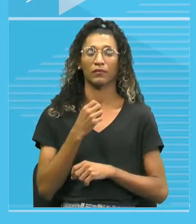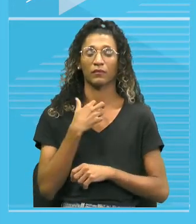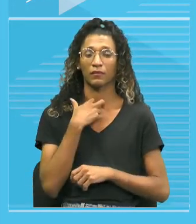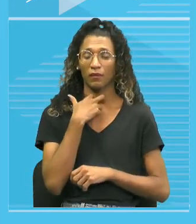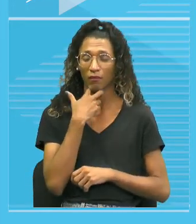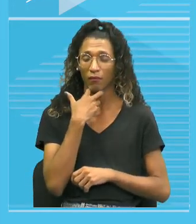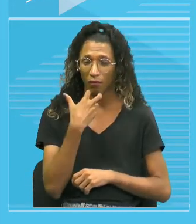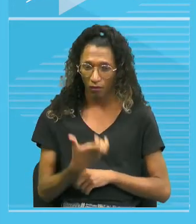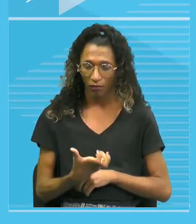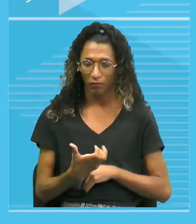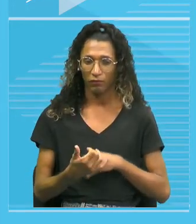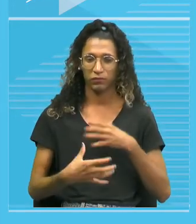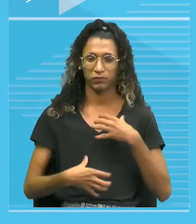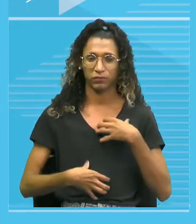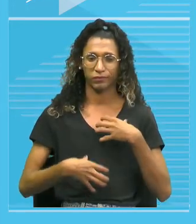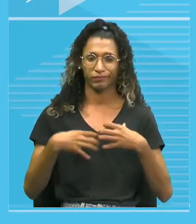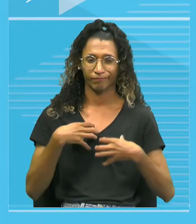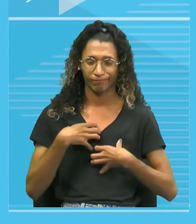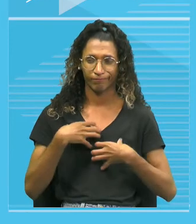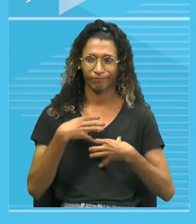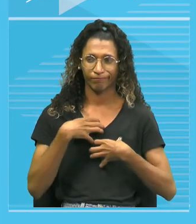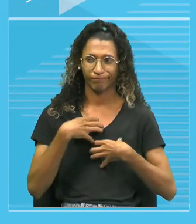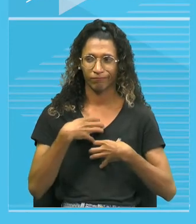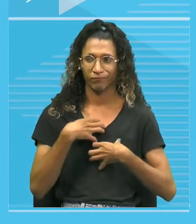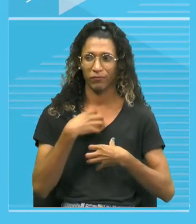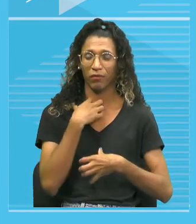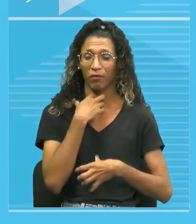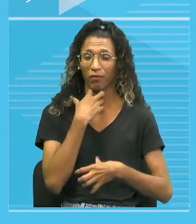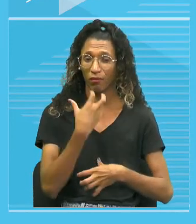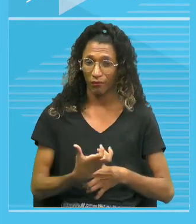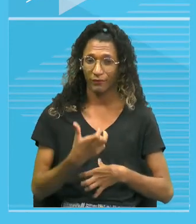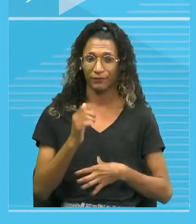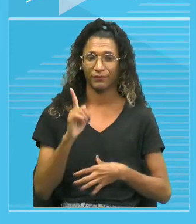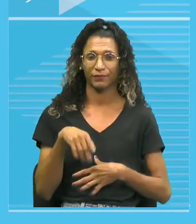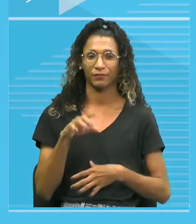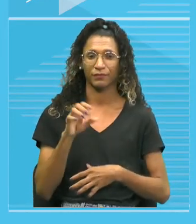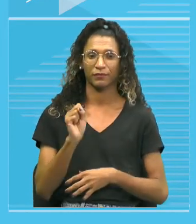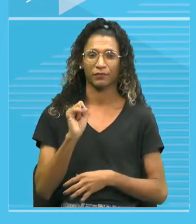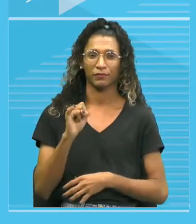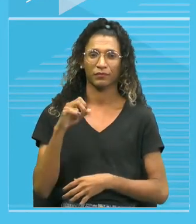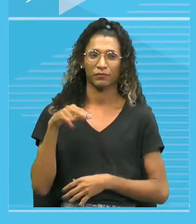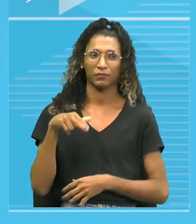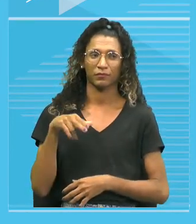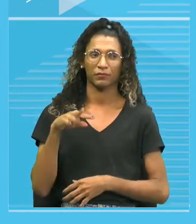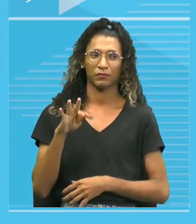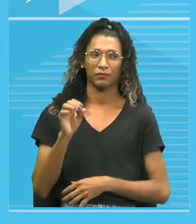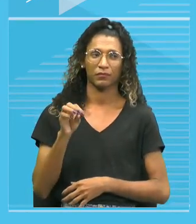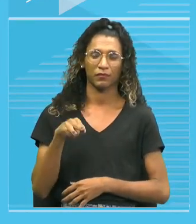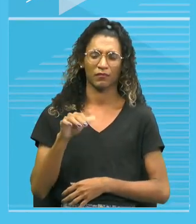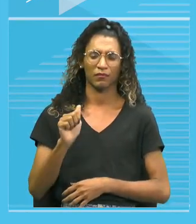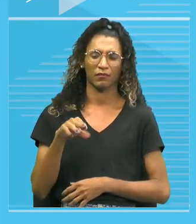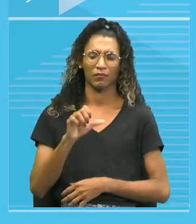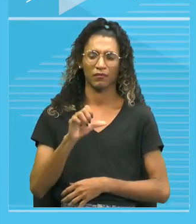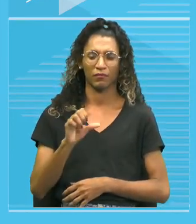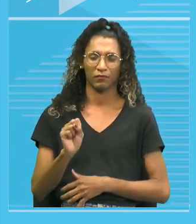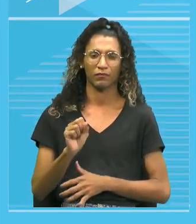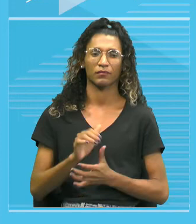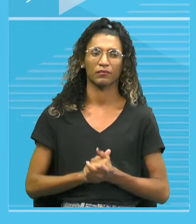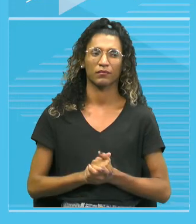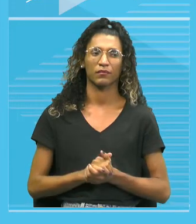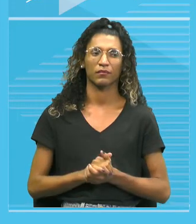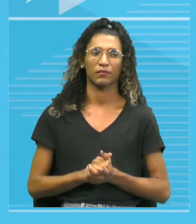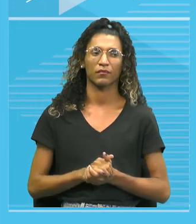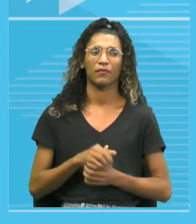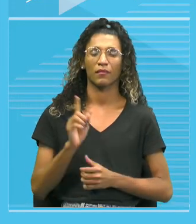Vômito, fadiga, diarreia, são sintomas. Professor, isso daqui é sintoma de radiação. Isso,